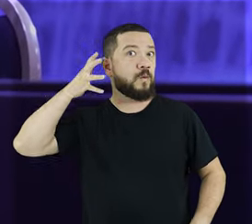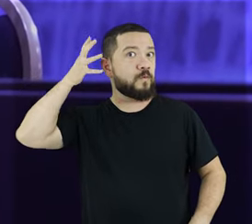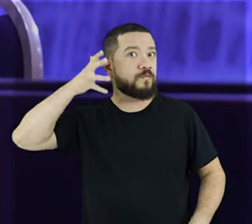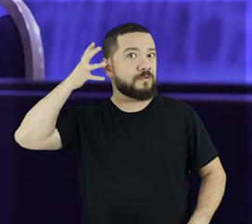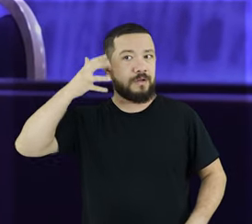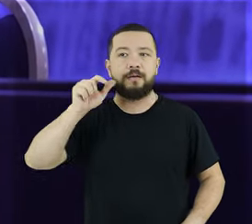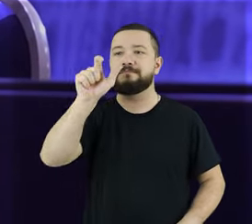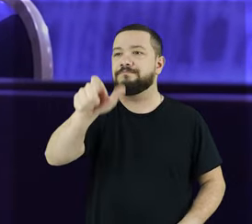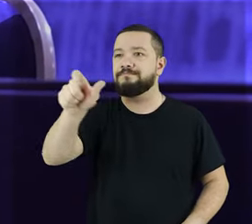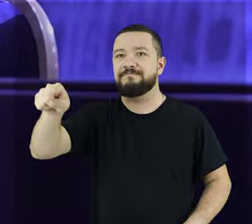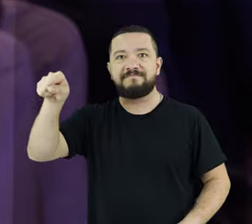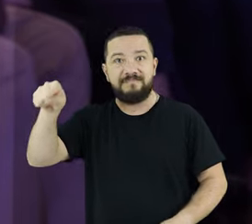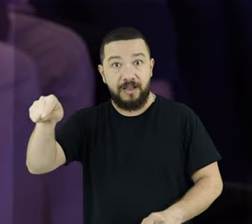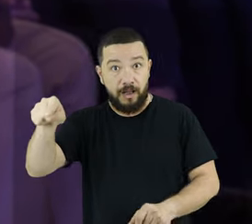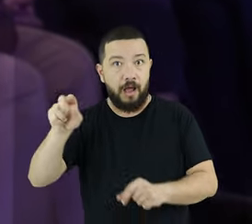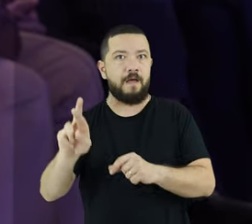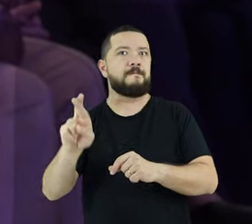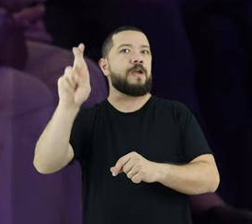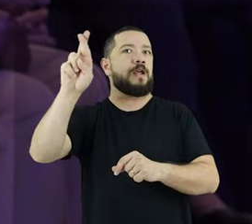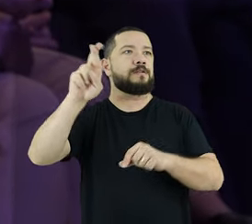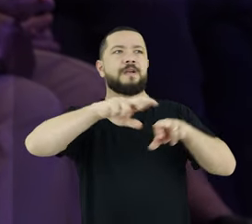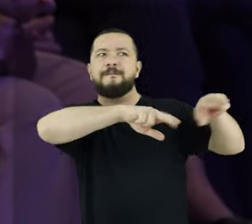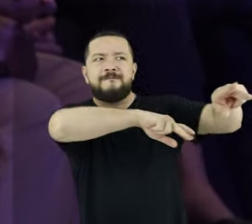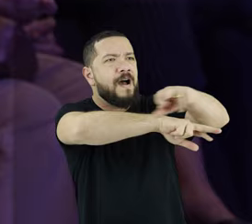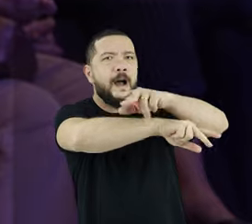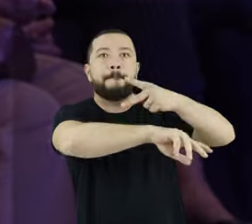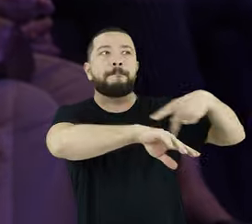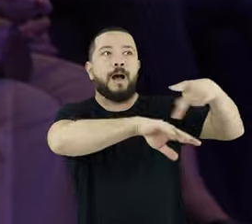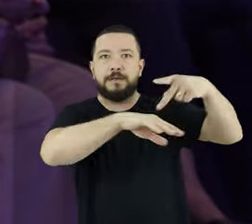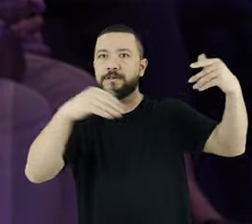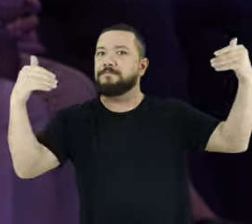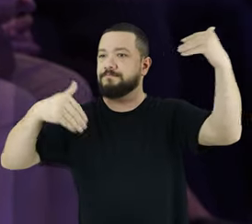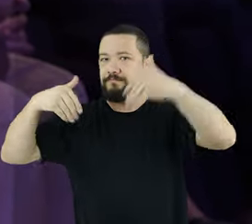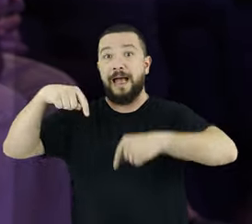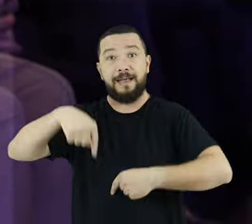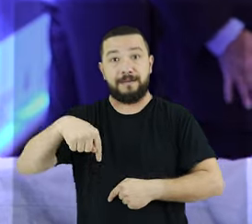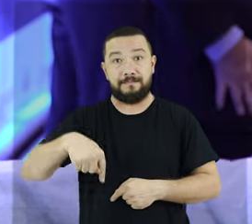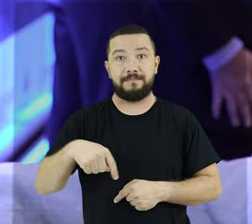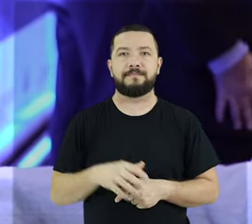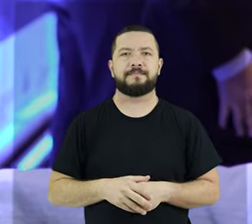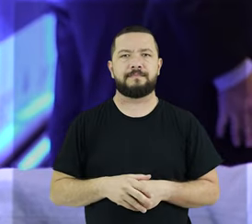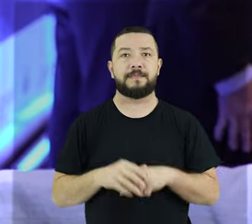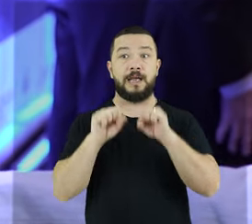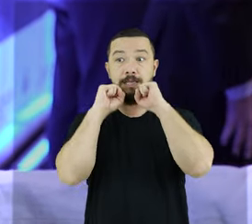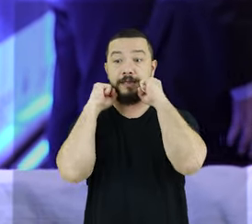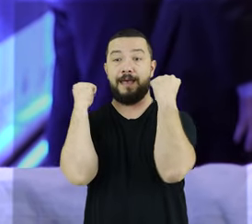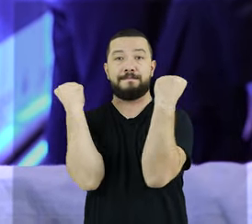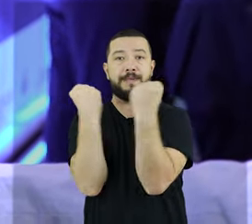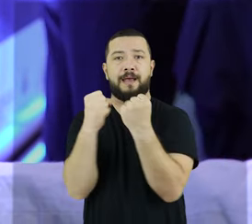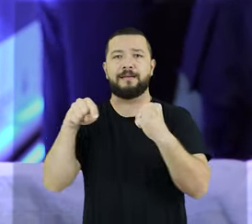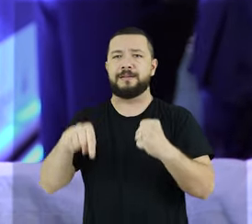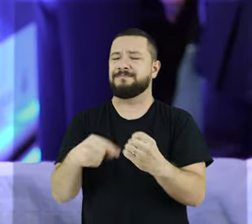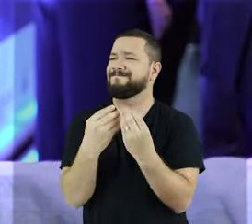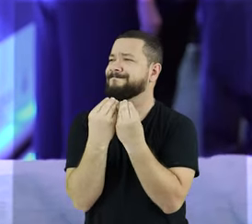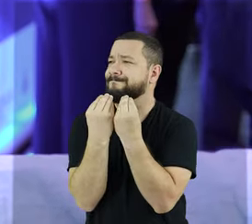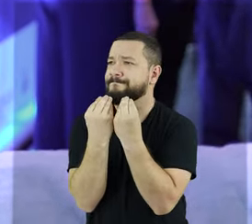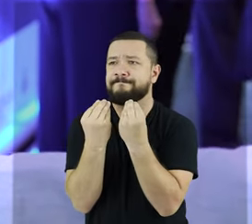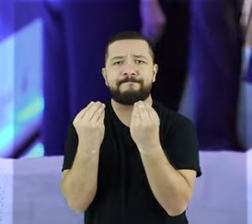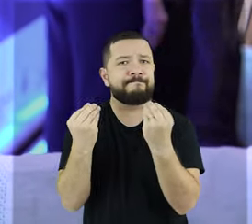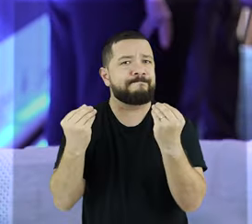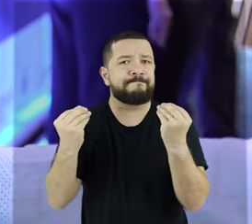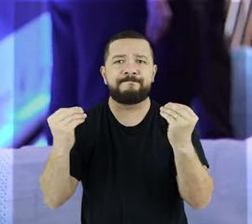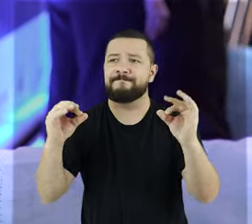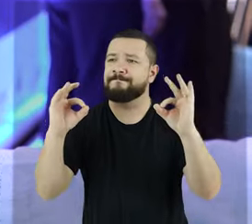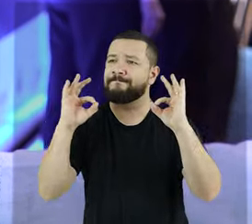Palestrantes, referências de diversos países, lado a lado pela colaboração. O seminário foi coroado de